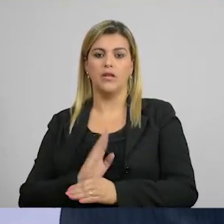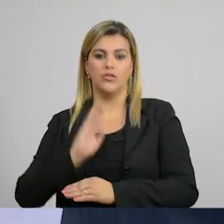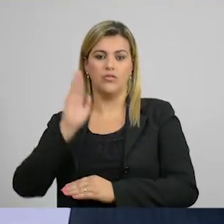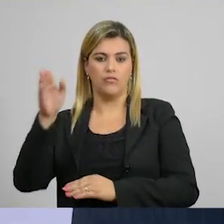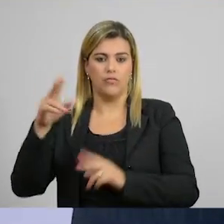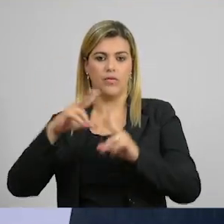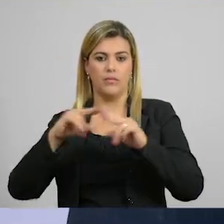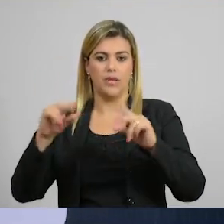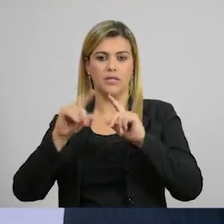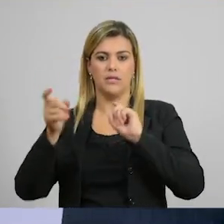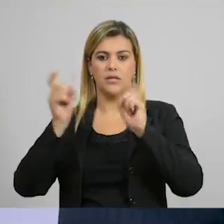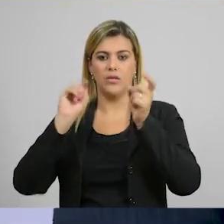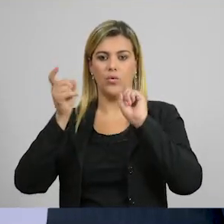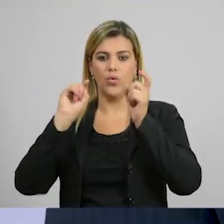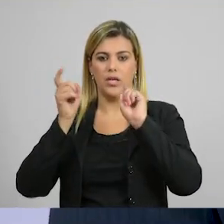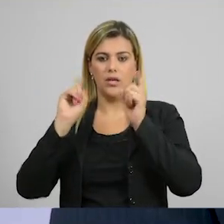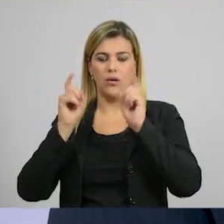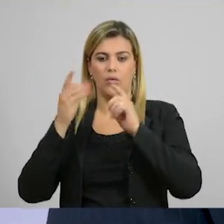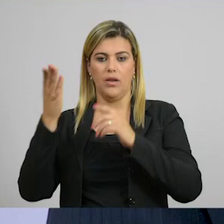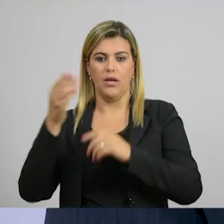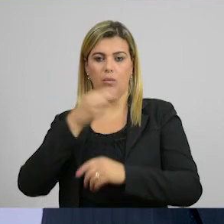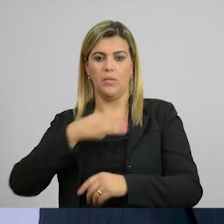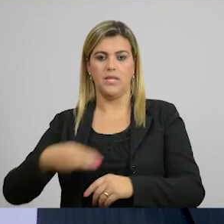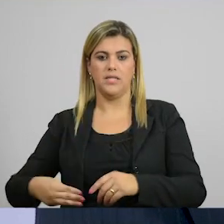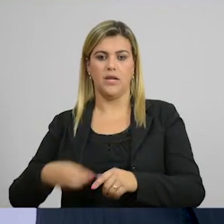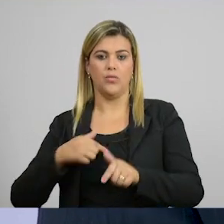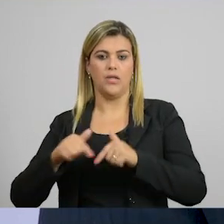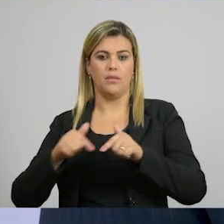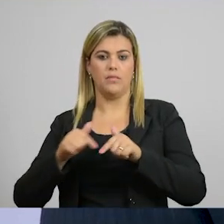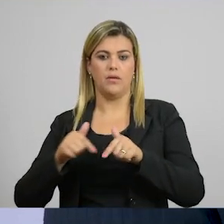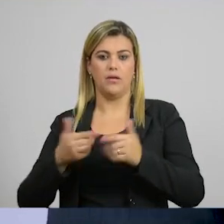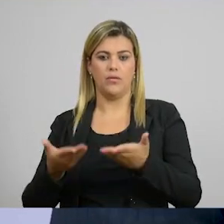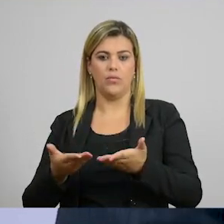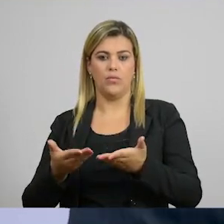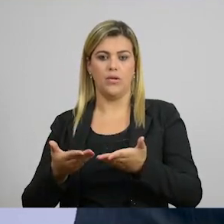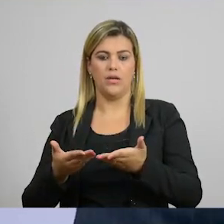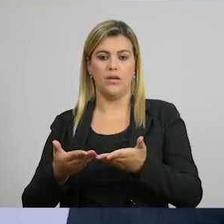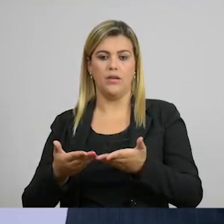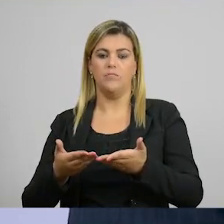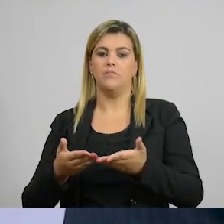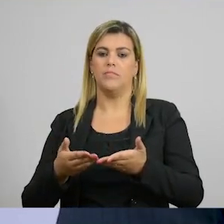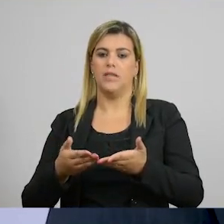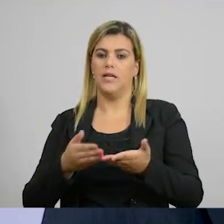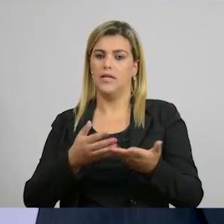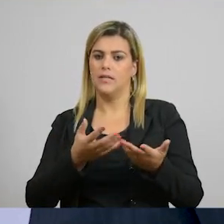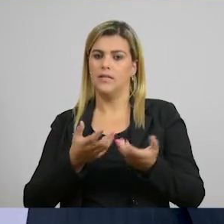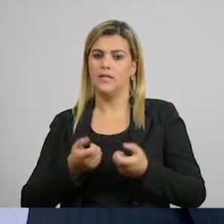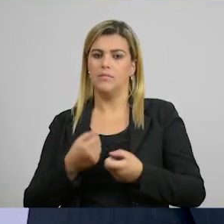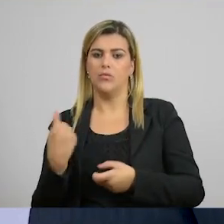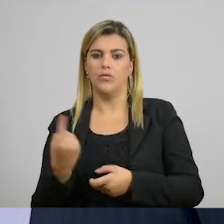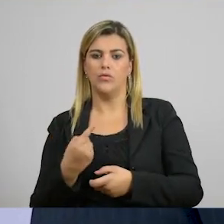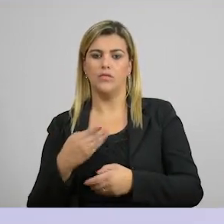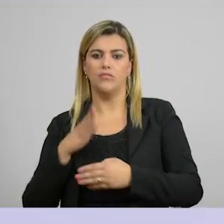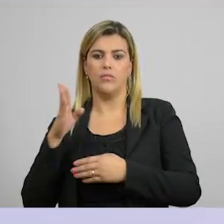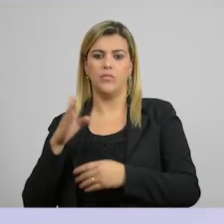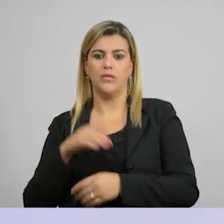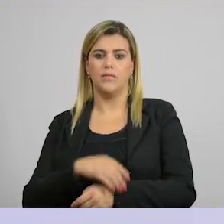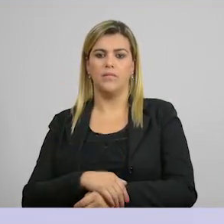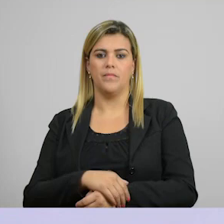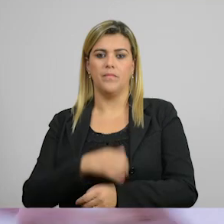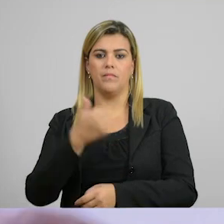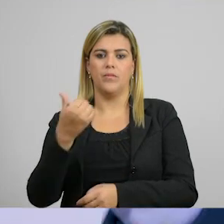fomos a Brasília, nos reunimos no Ministério do Trabalho, a assessoria do ministro nos atendeu. Isso em que